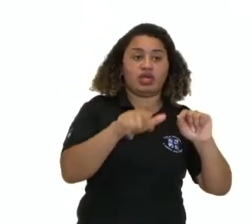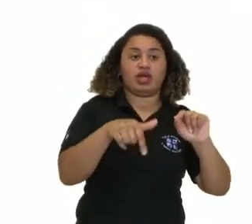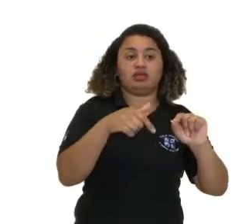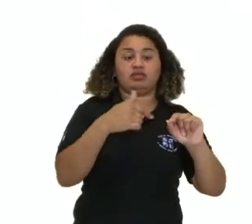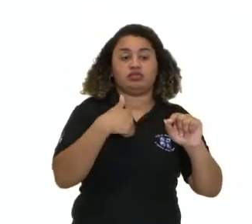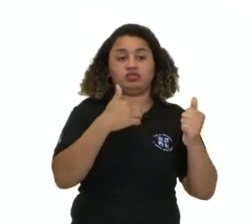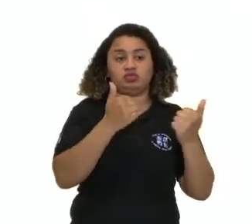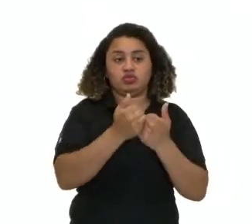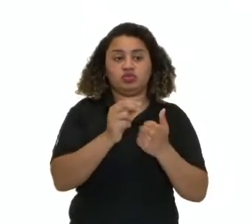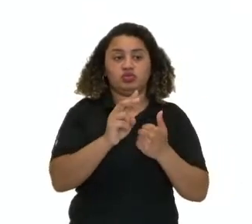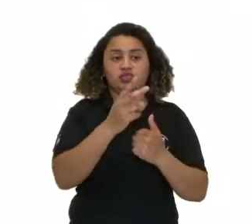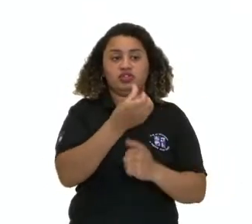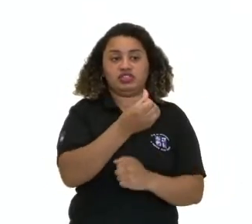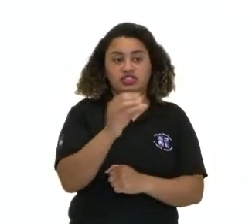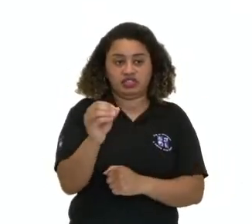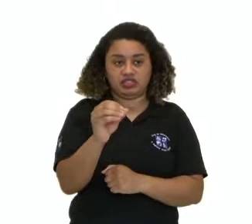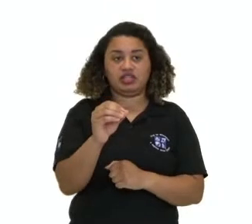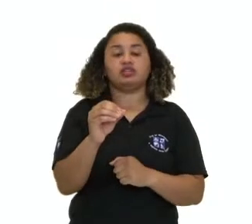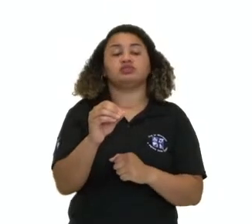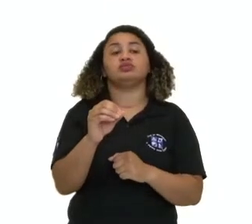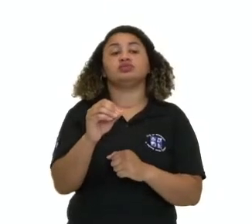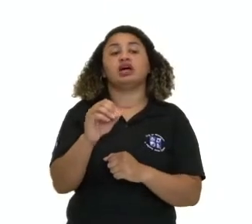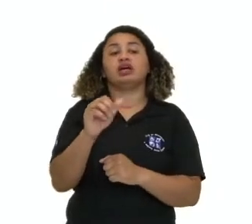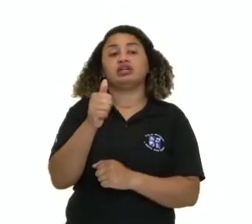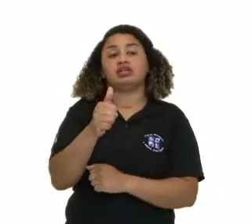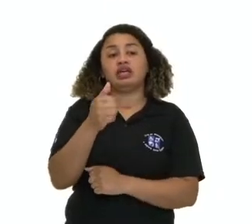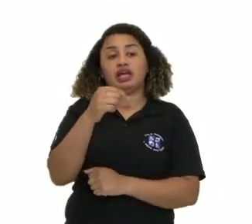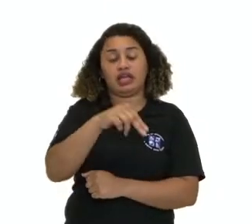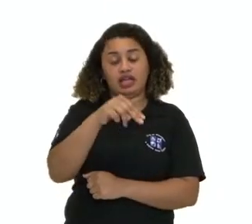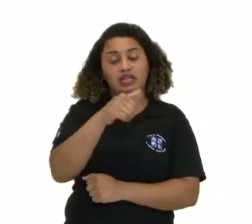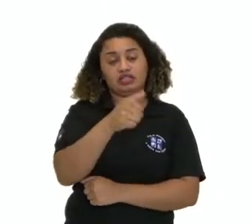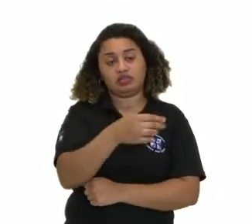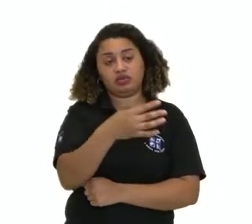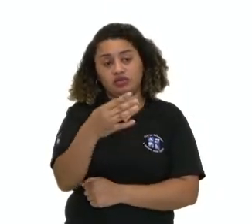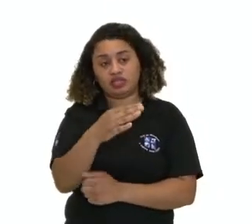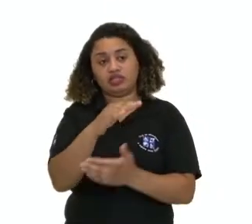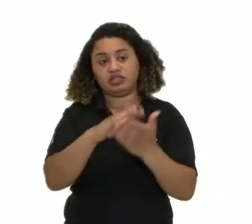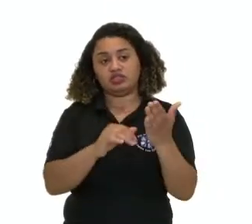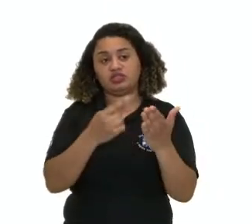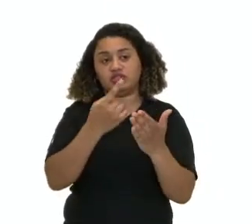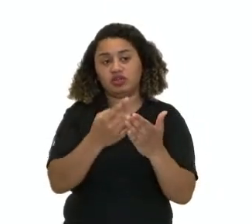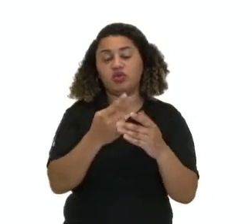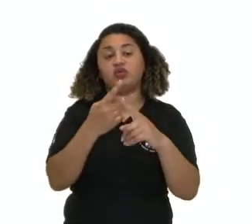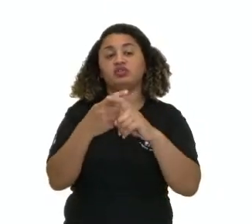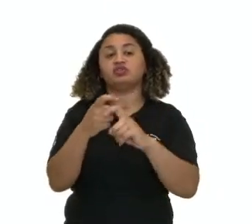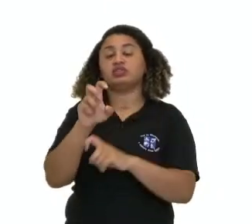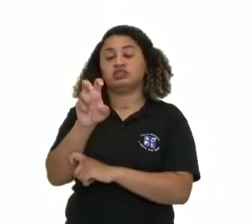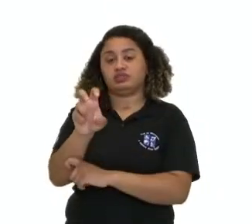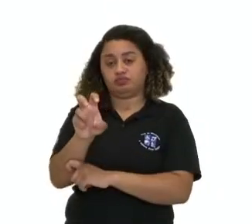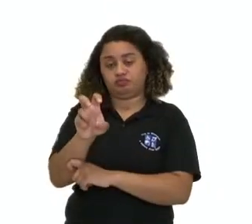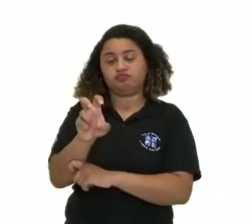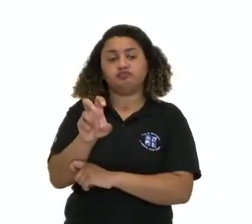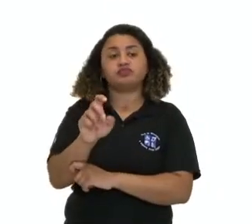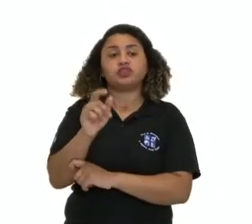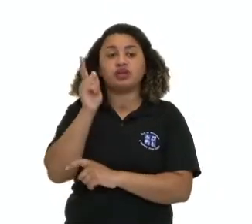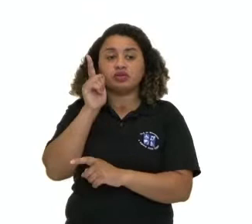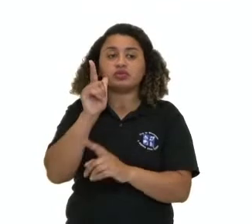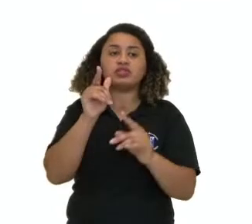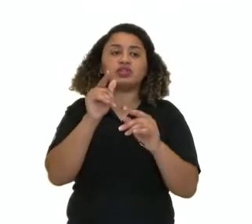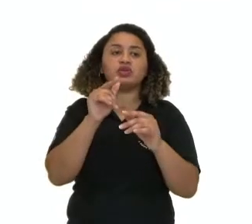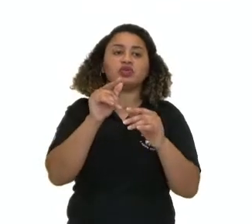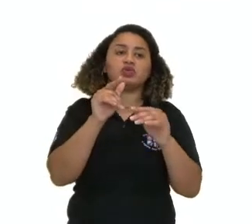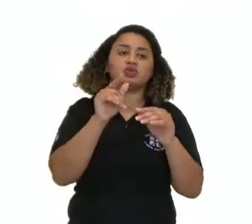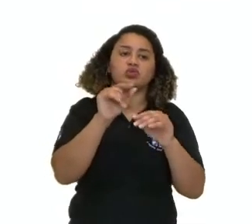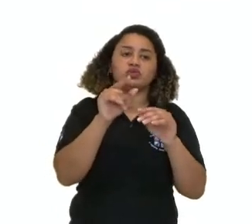600, mais N menos 1, meu N é 144, menos 1, que daria